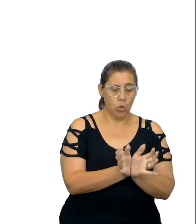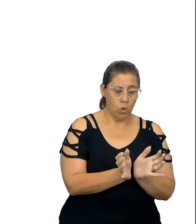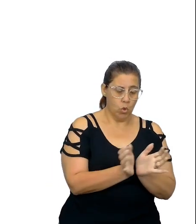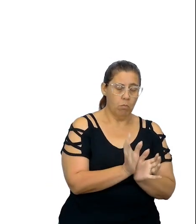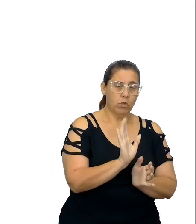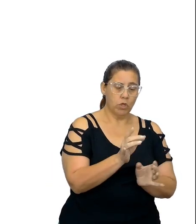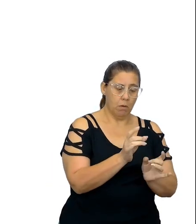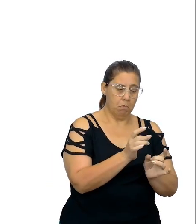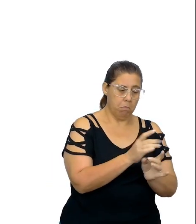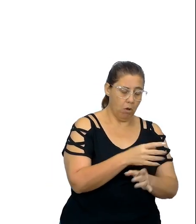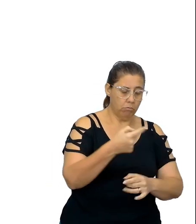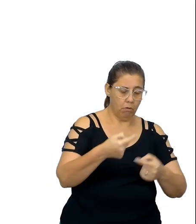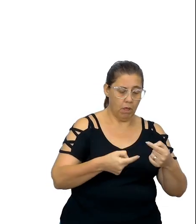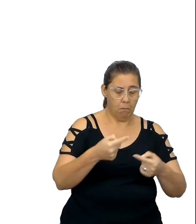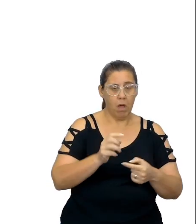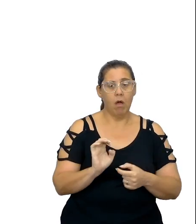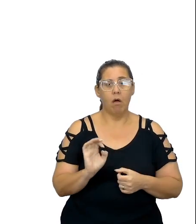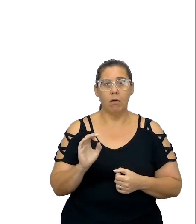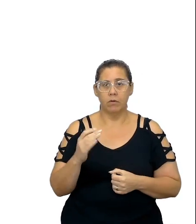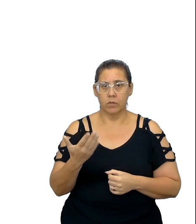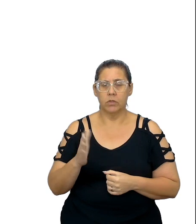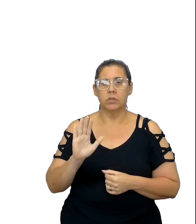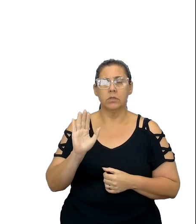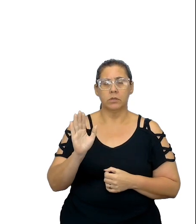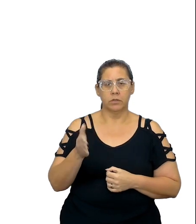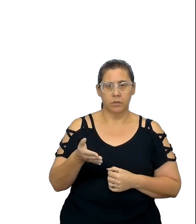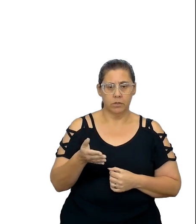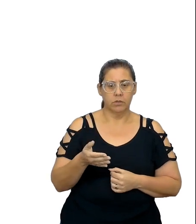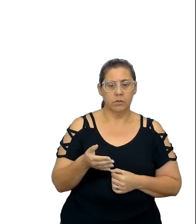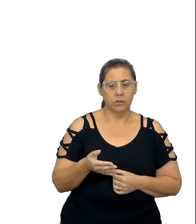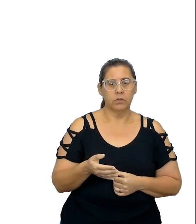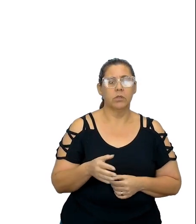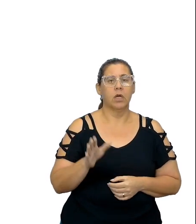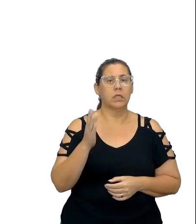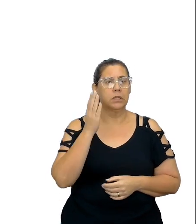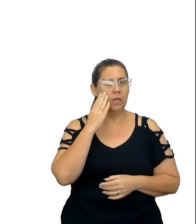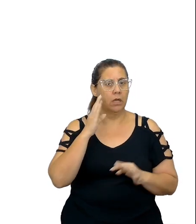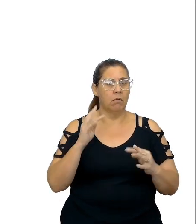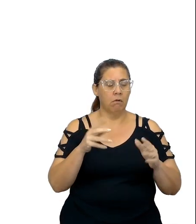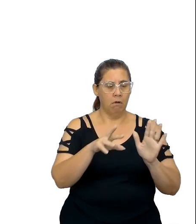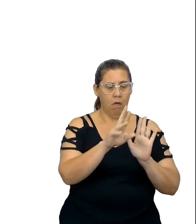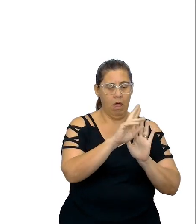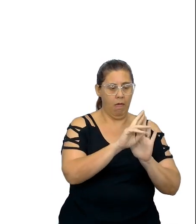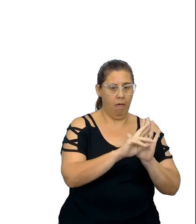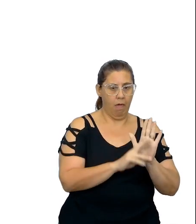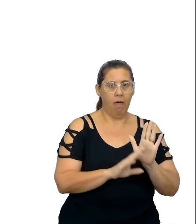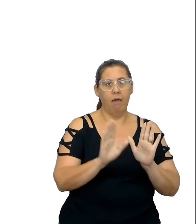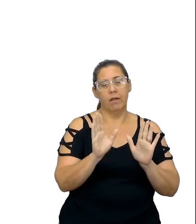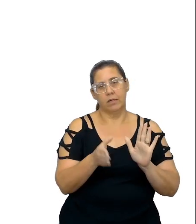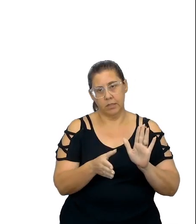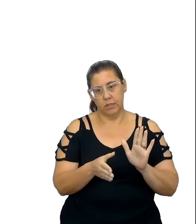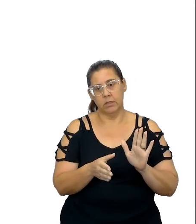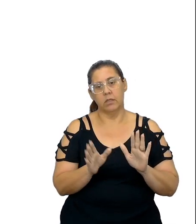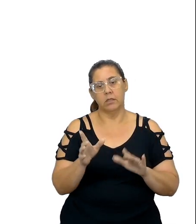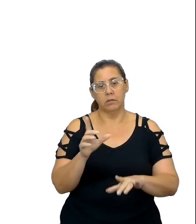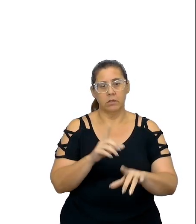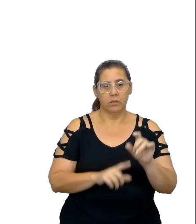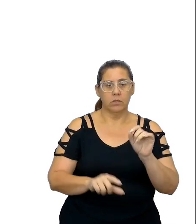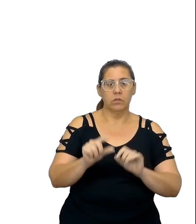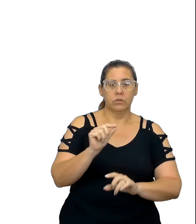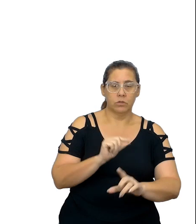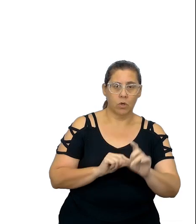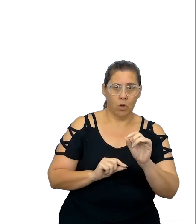o debate vai acontecer, já estão de posse das anotações, as regras já estão definidas, então vão escolhendo